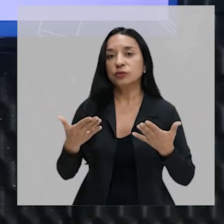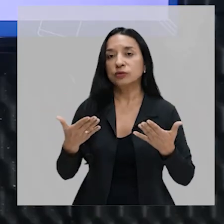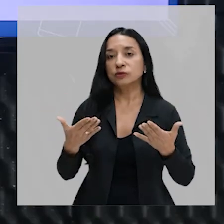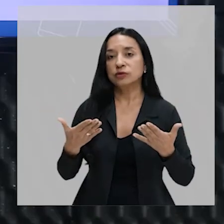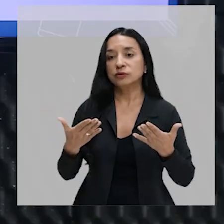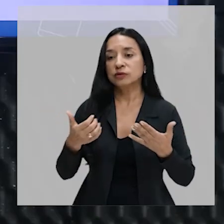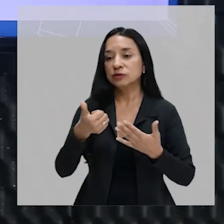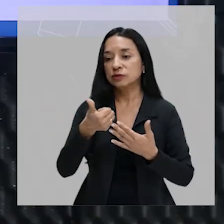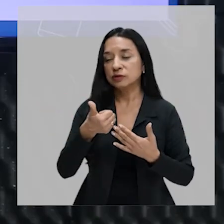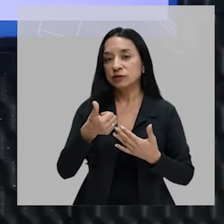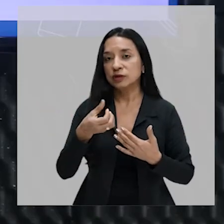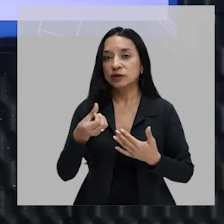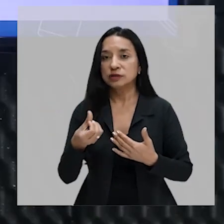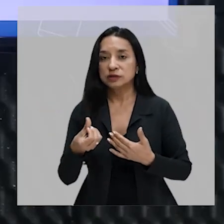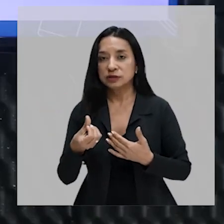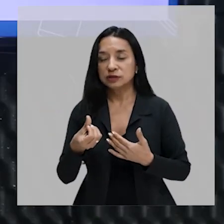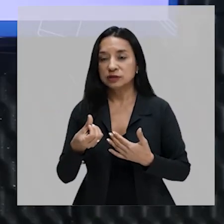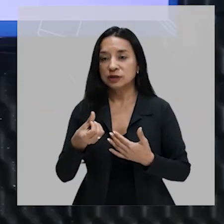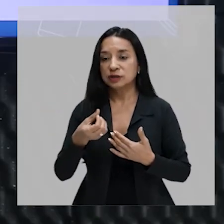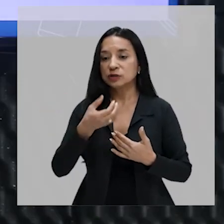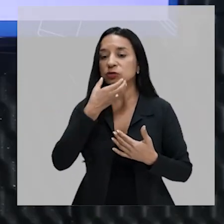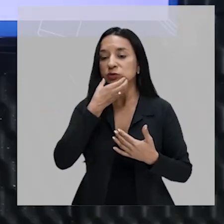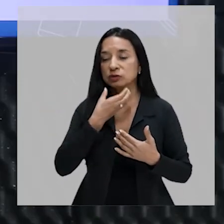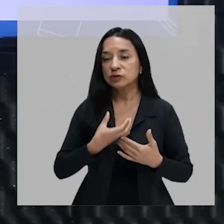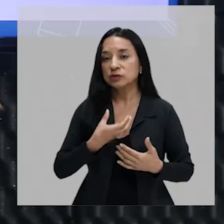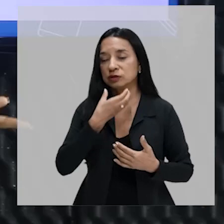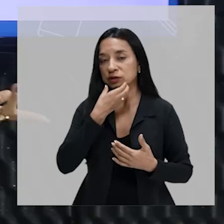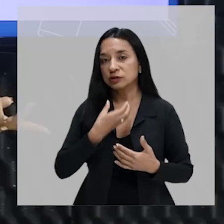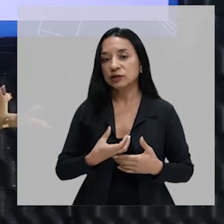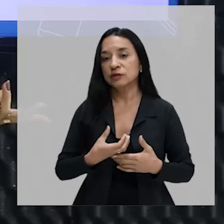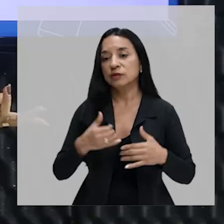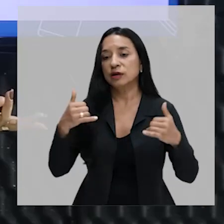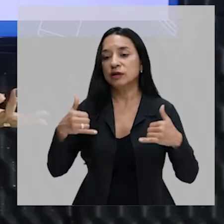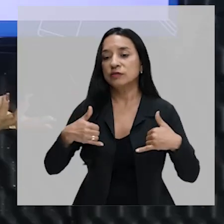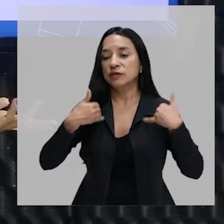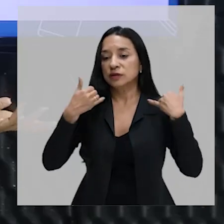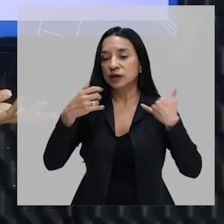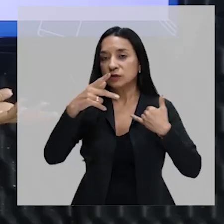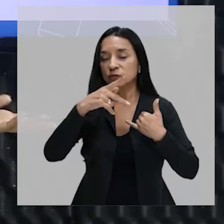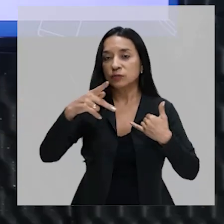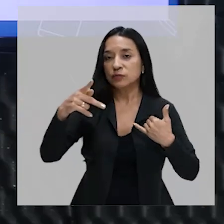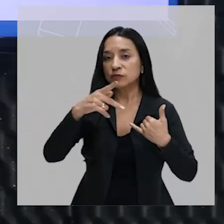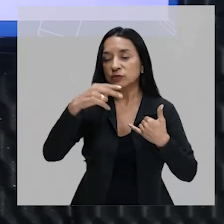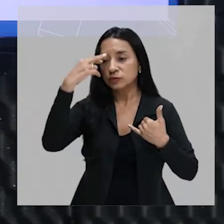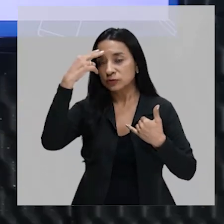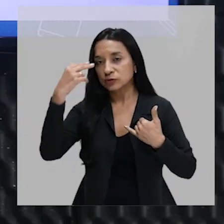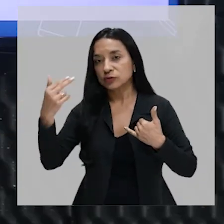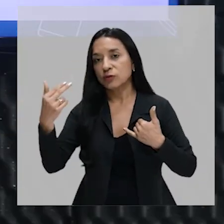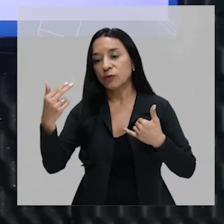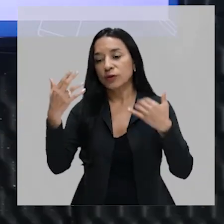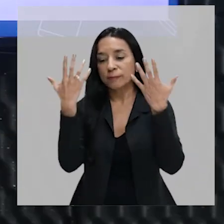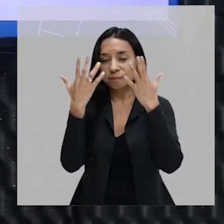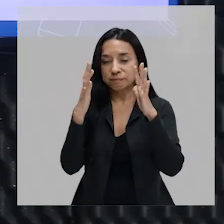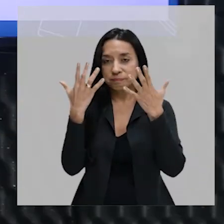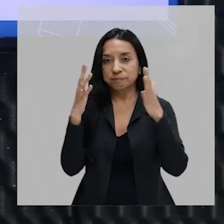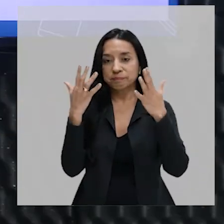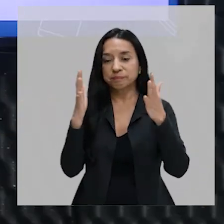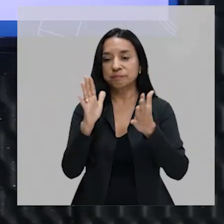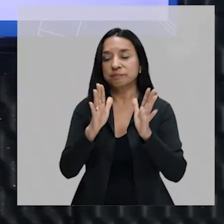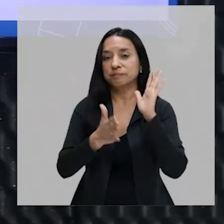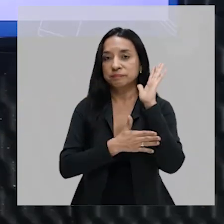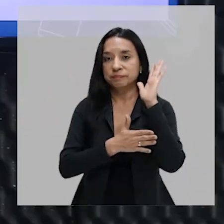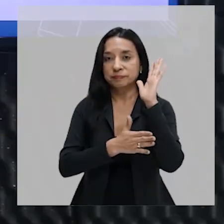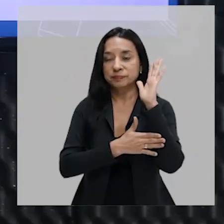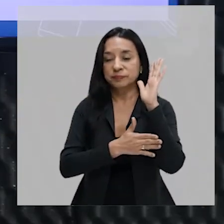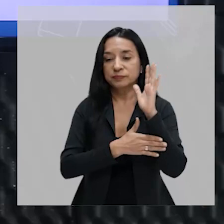é dia 16 de dezembro, aniversário do professor Paulo Jereba. Parabéns! Deu para